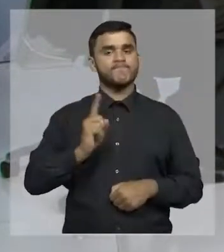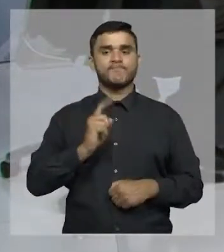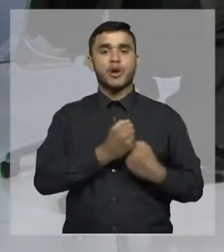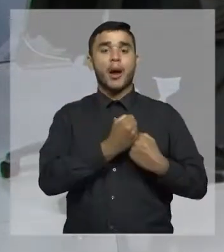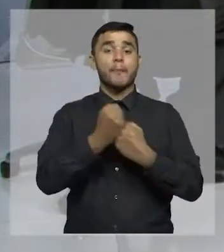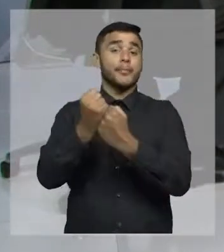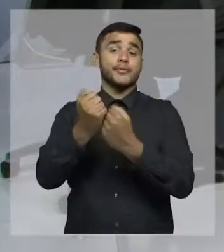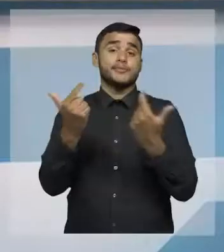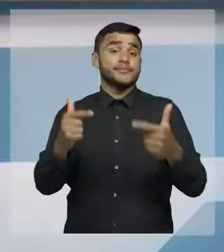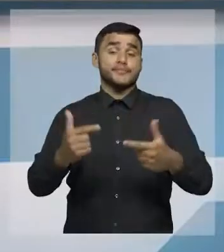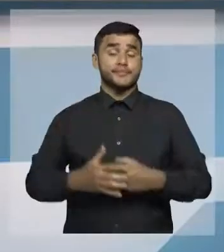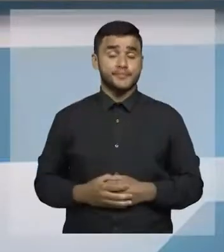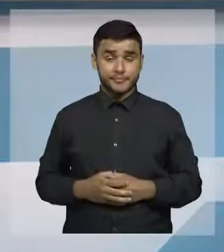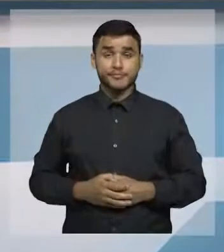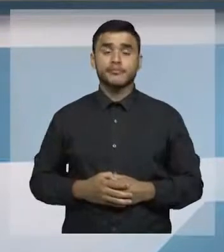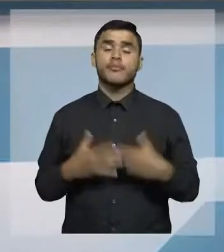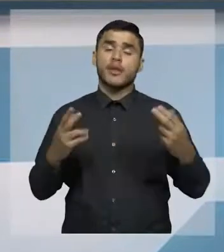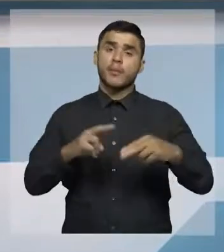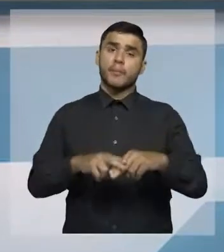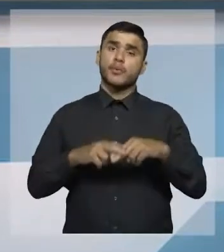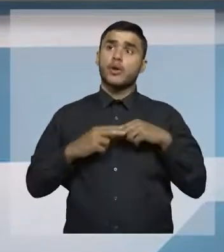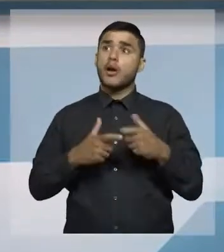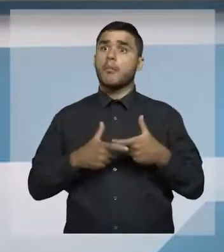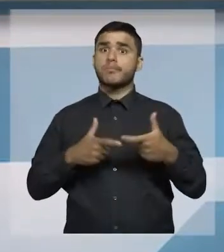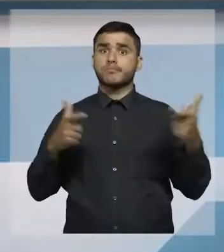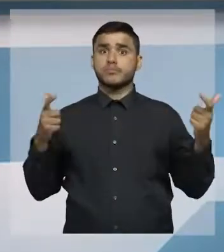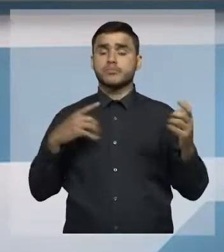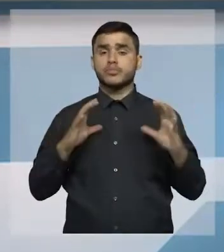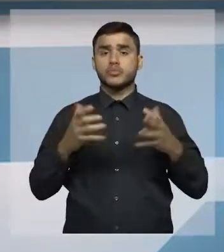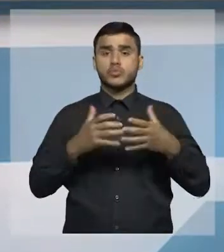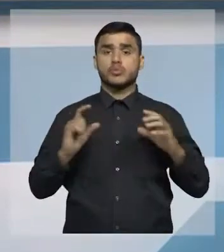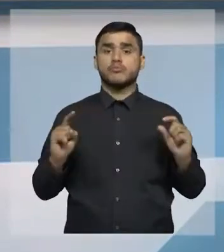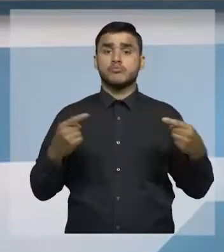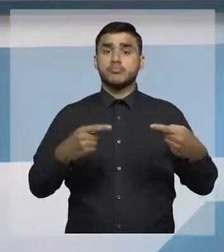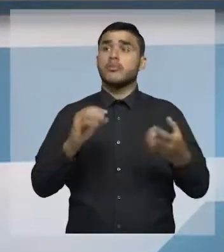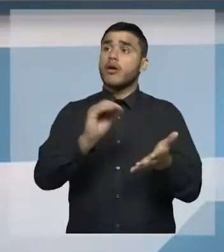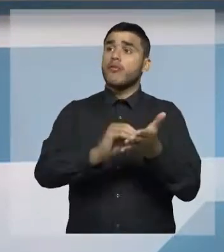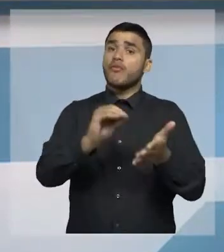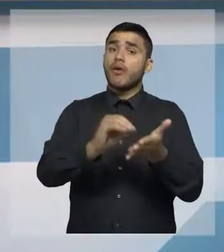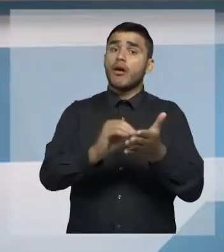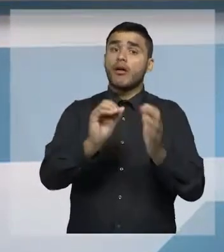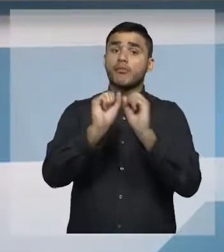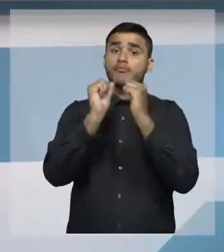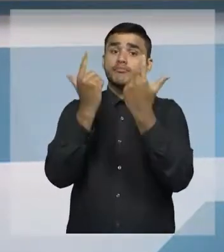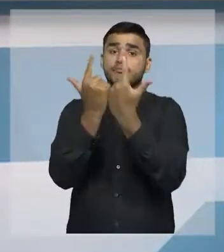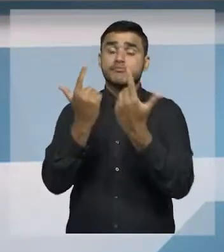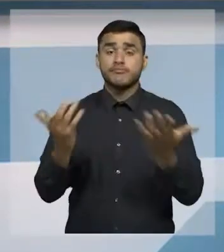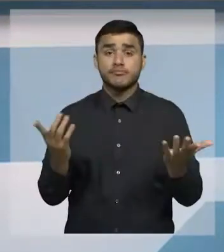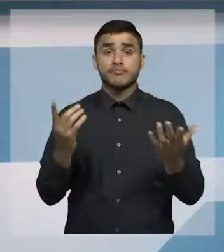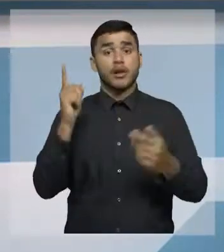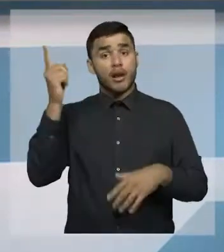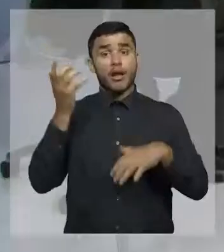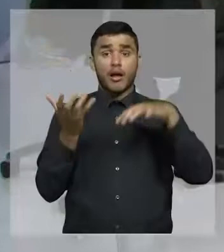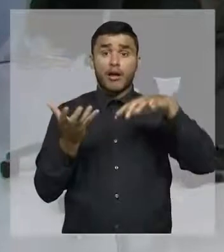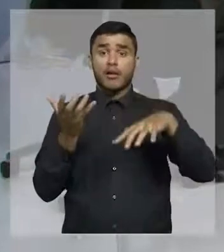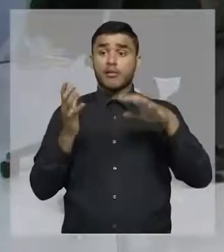cooptação, daí a ausência de oposição nas assembleias e até no Congresso Nacional. A verdade é que o Congresso Nacional também,